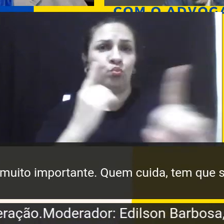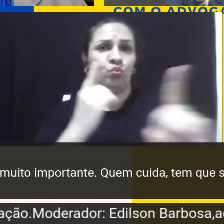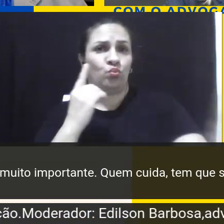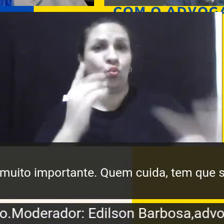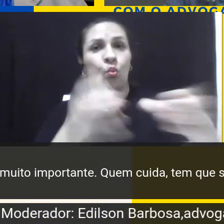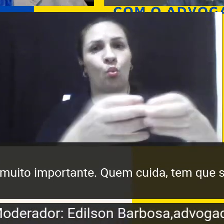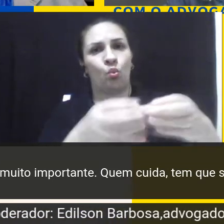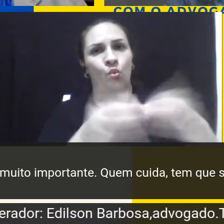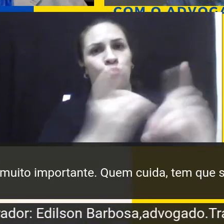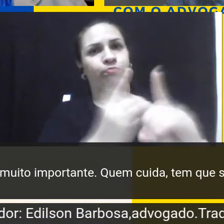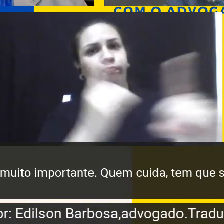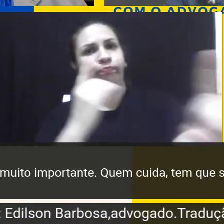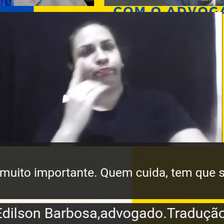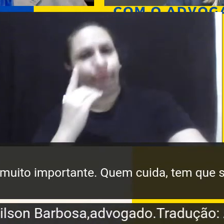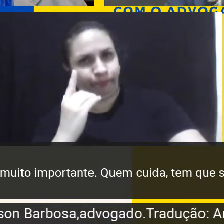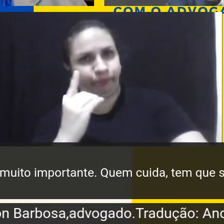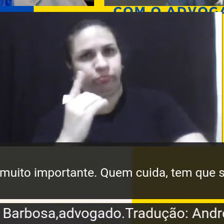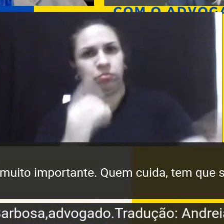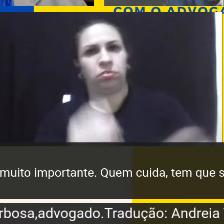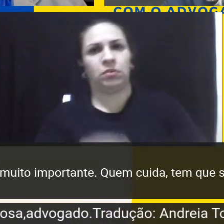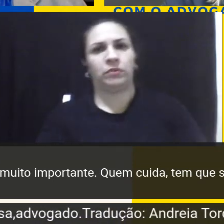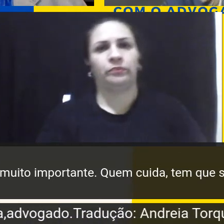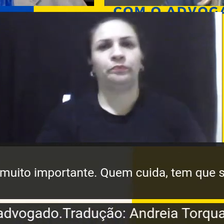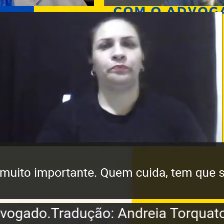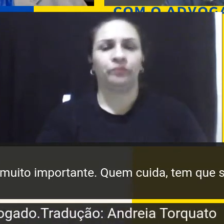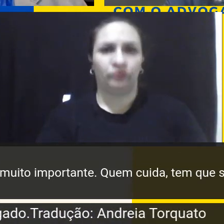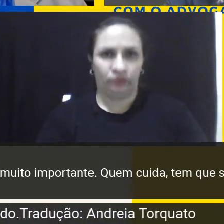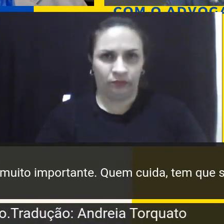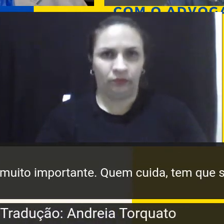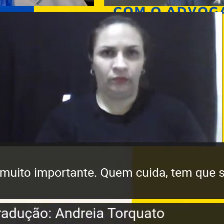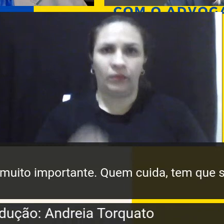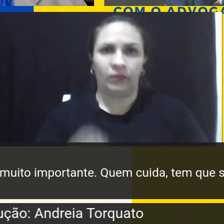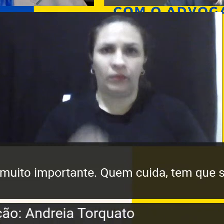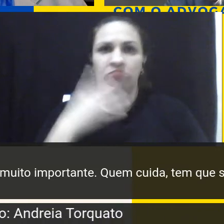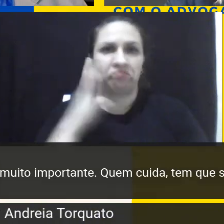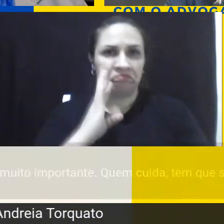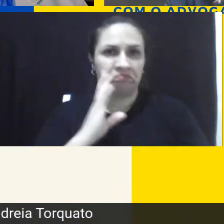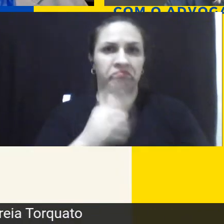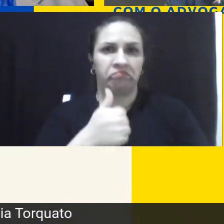terapêutico presencial, ou por internet. Muito bacana.